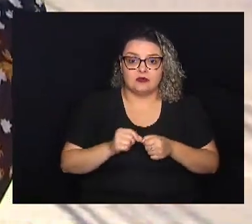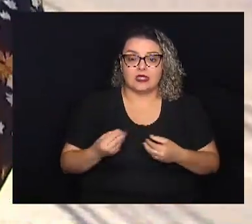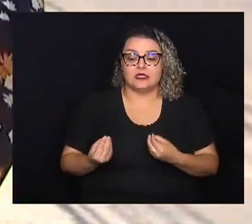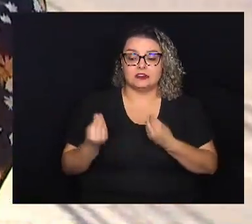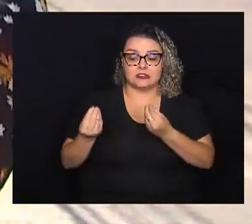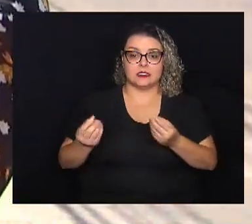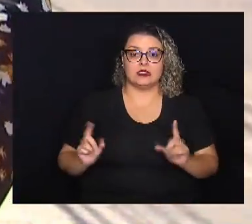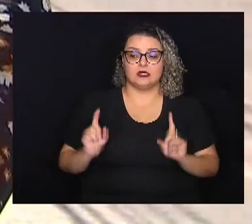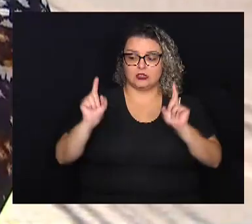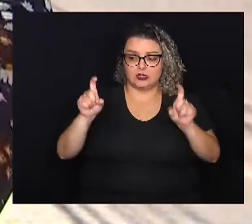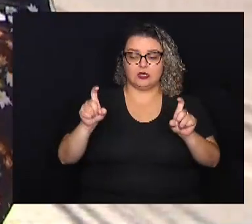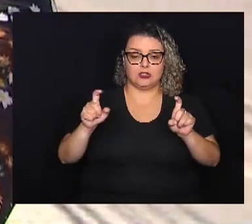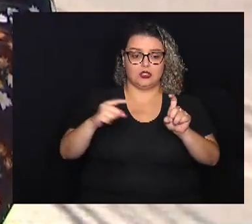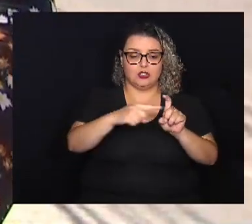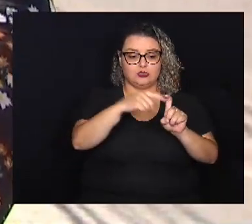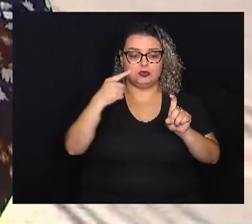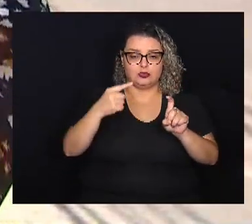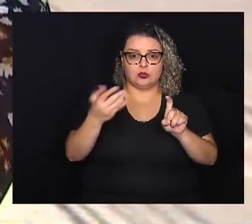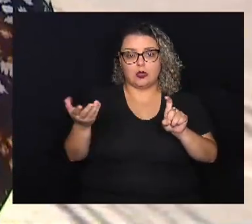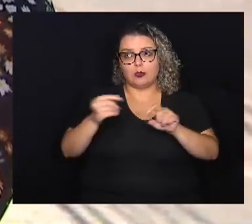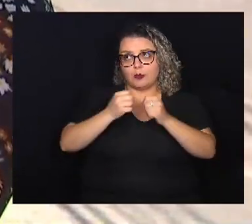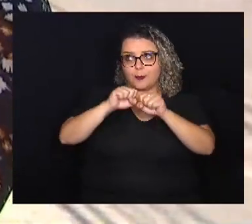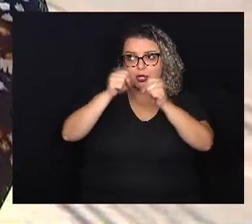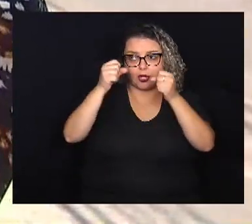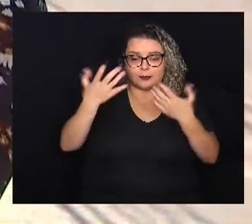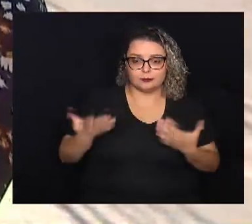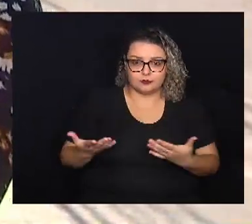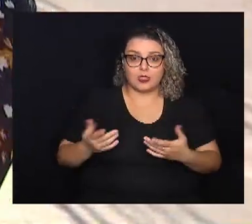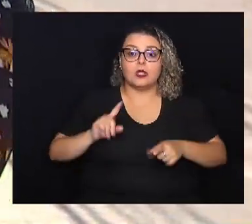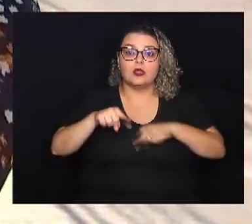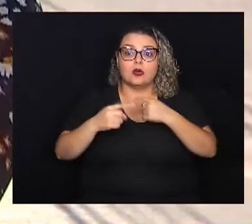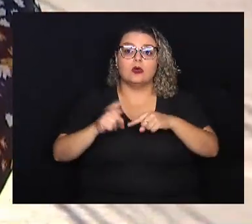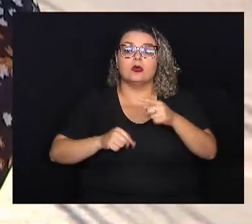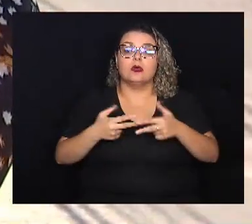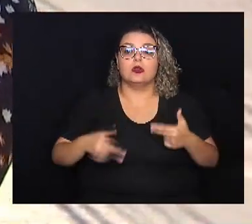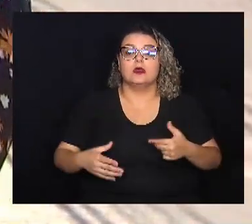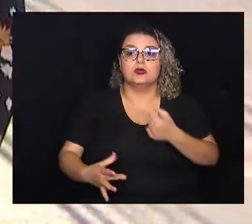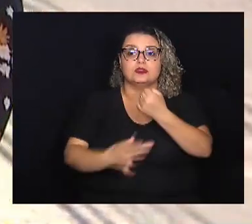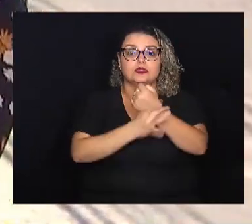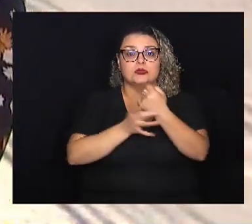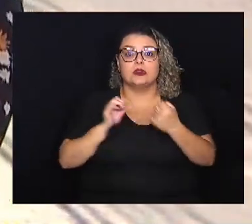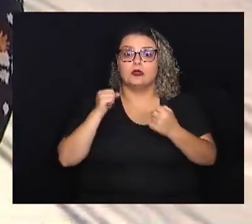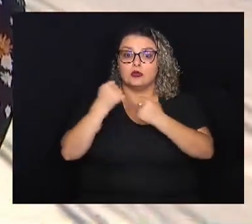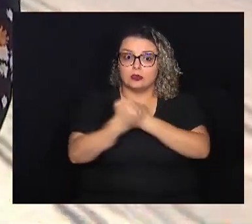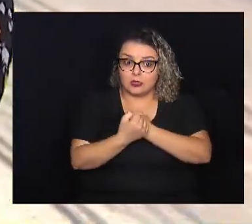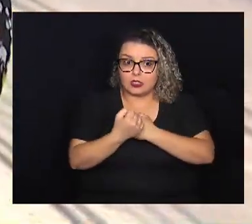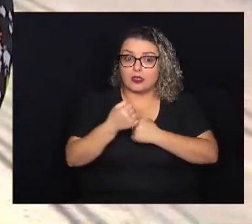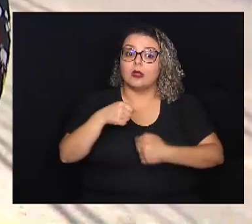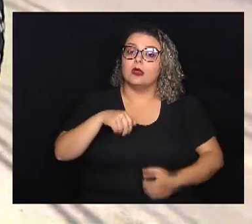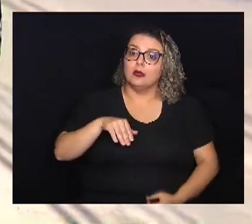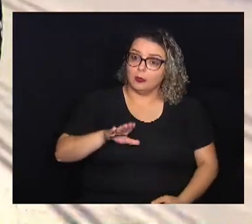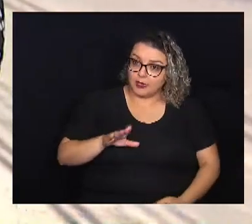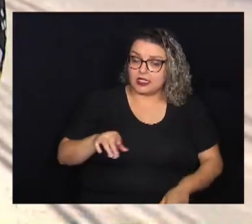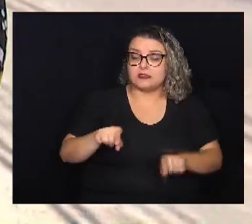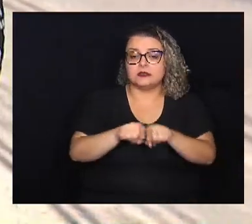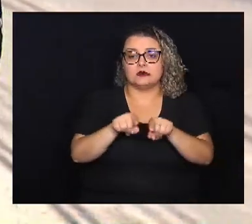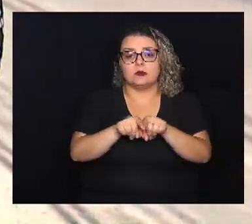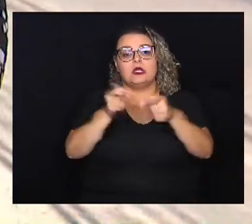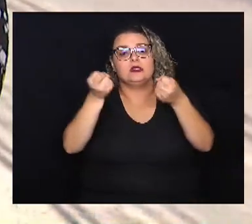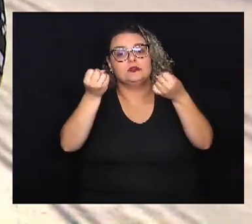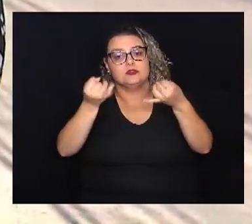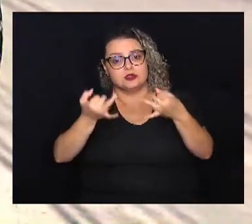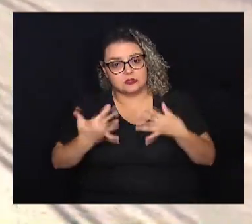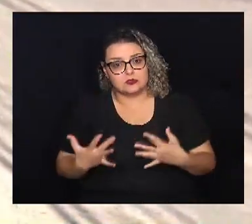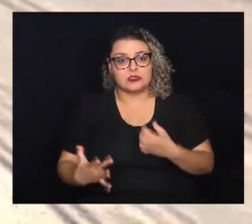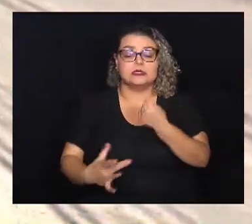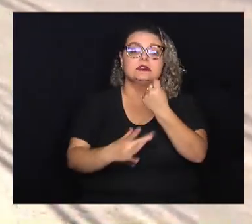-pipa, mas também a entrega de outros equipamentos que podem ser equipamentos de segurança e proteção. Mas, além disso, a gente faz orientações de